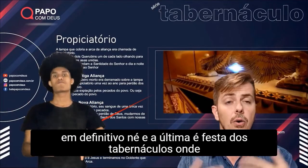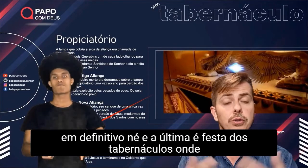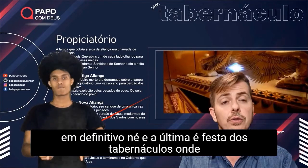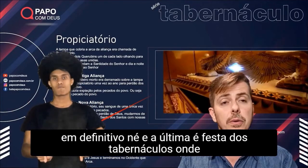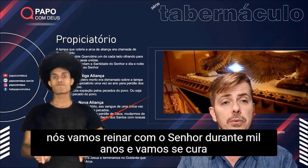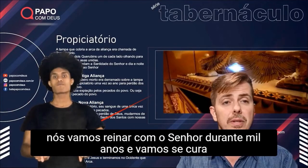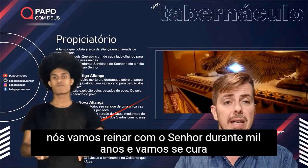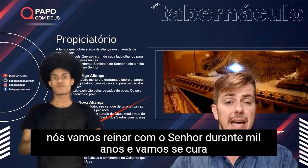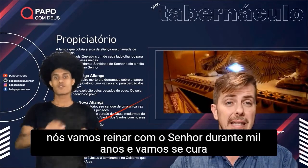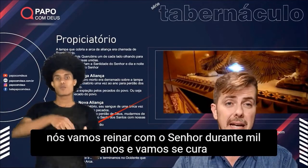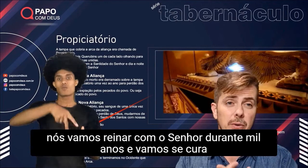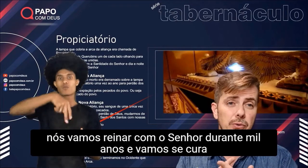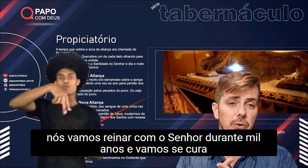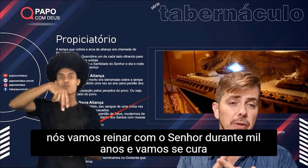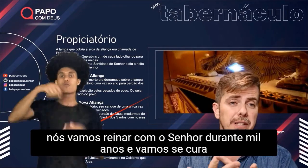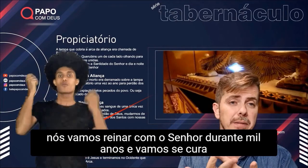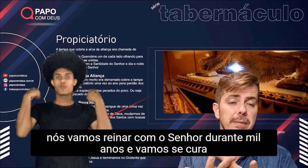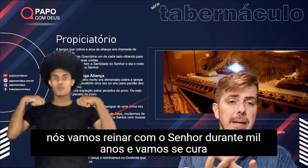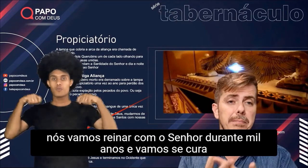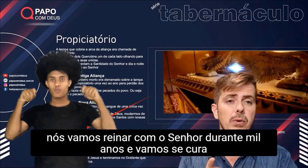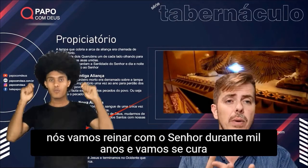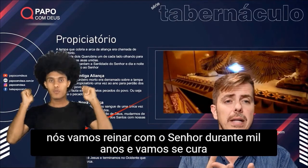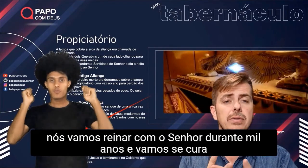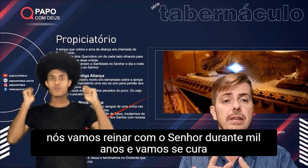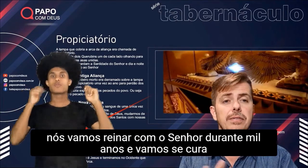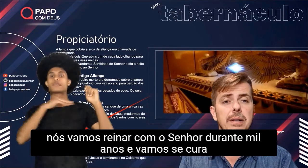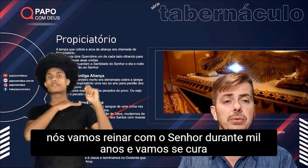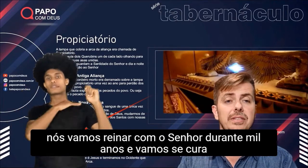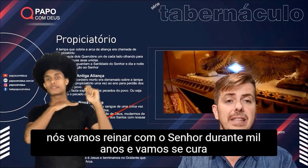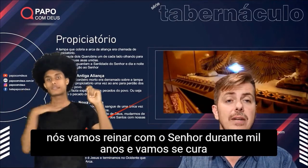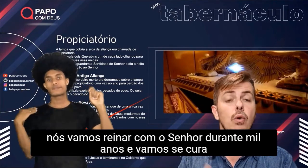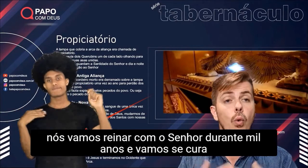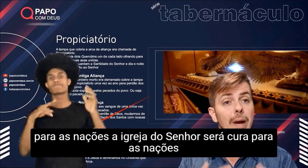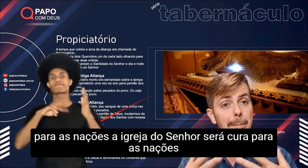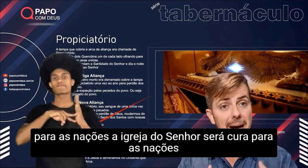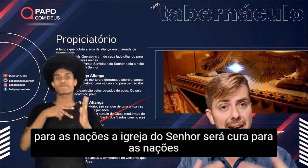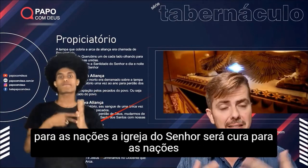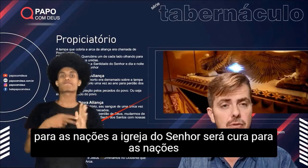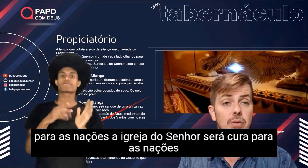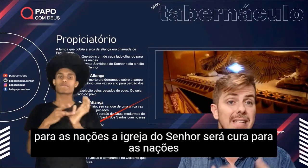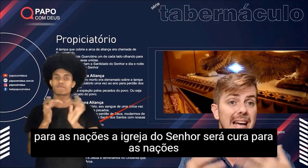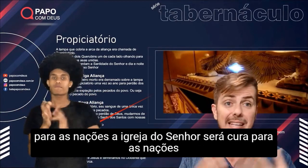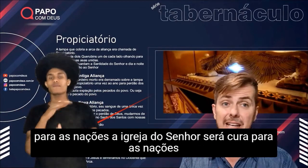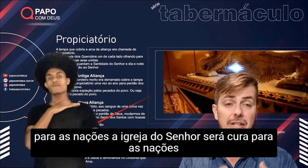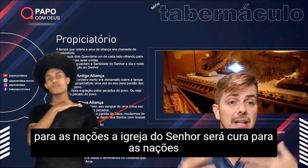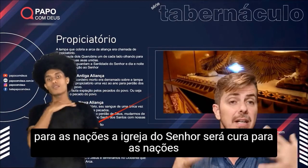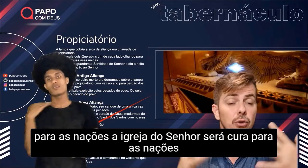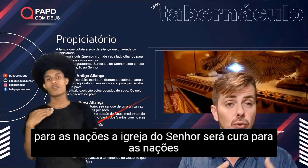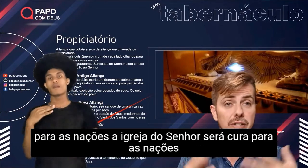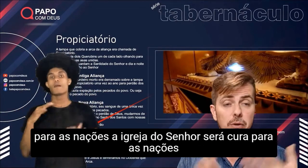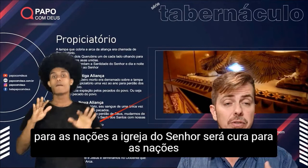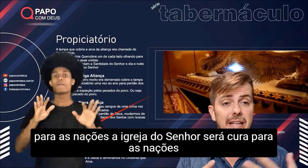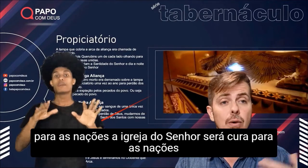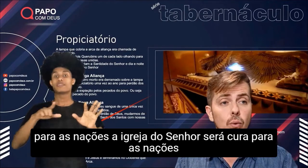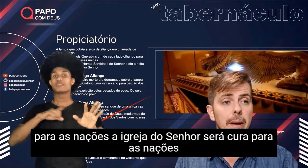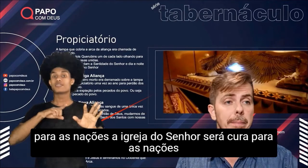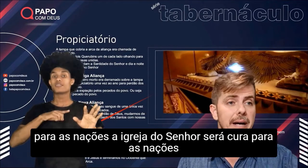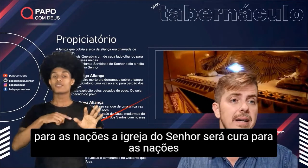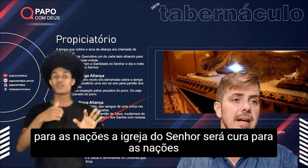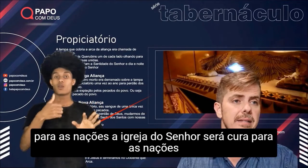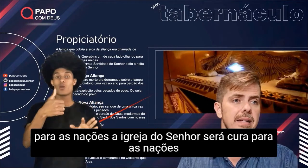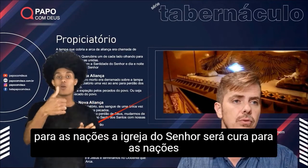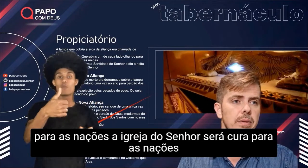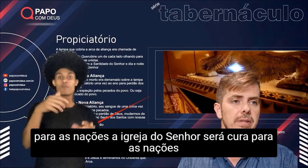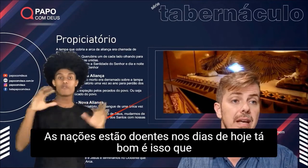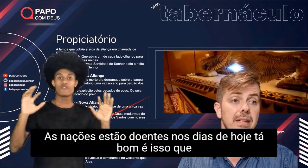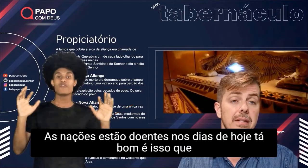tabernáculos, onde nós vamos reinar com o Senhor durante 1000 anos e vamos ser cura para as nações. A igreja do Senhor será cura